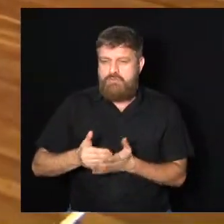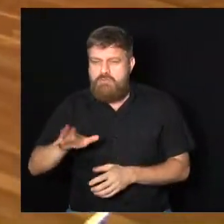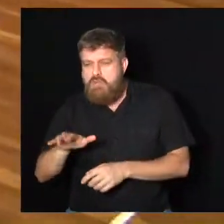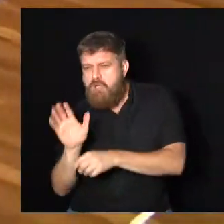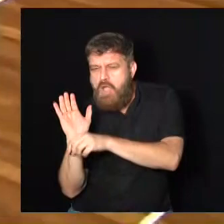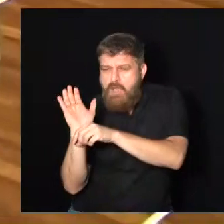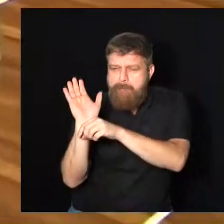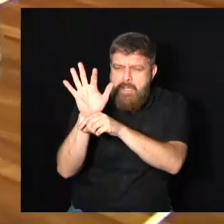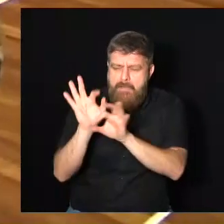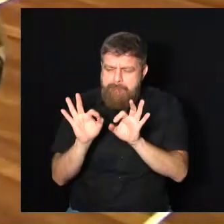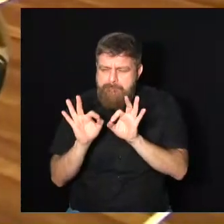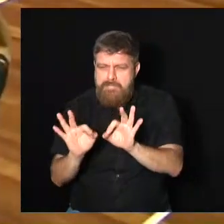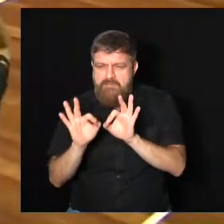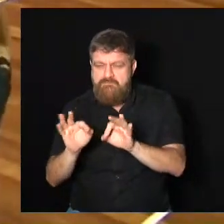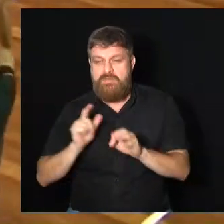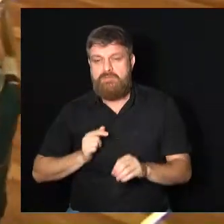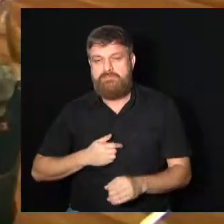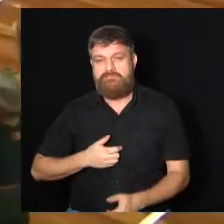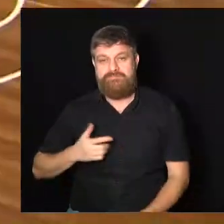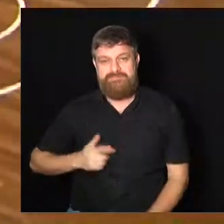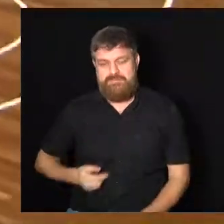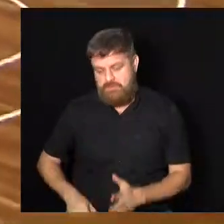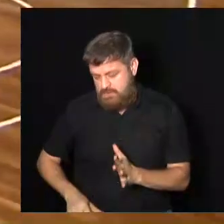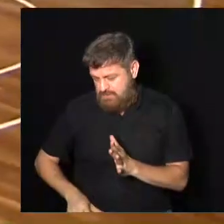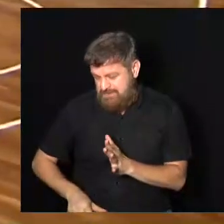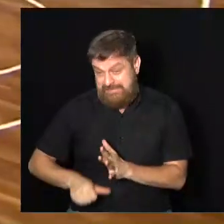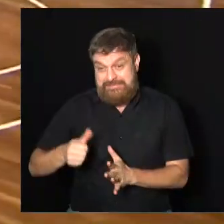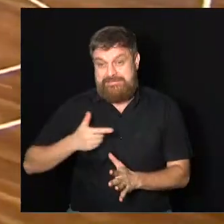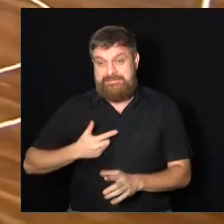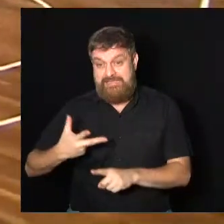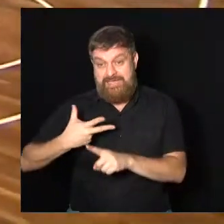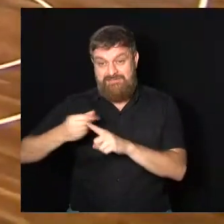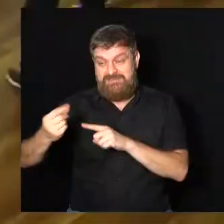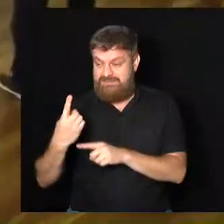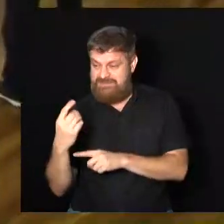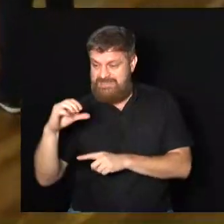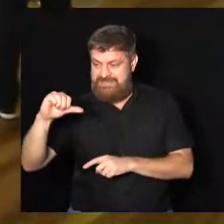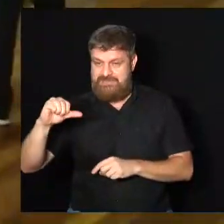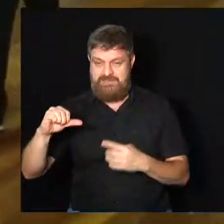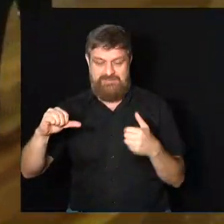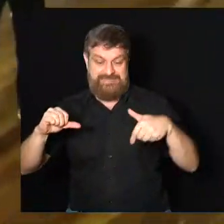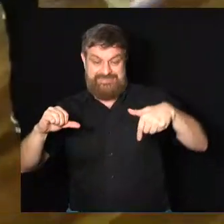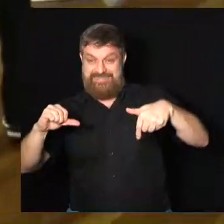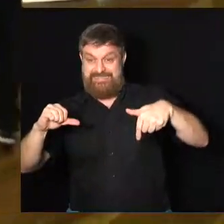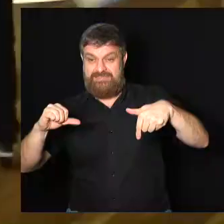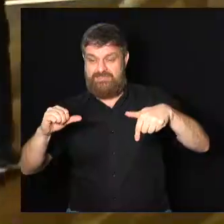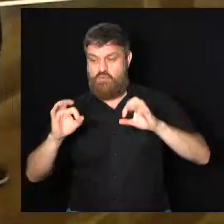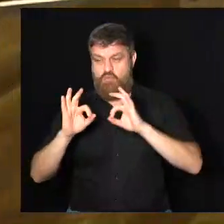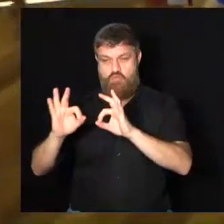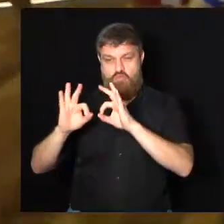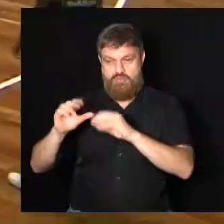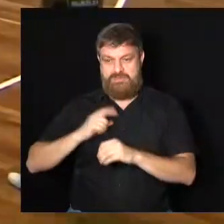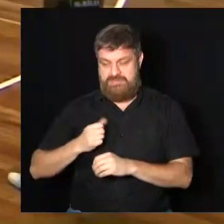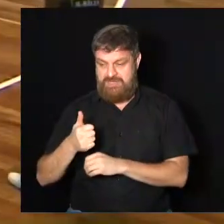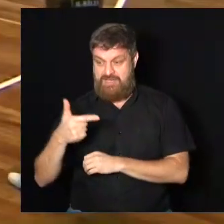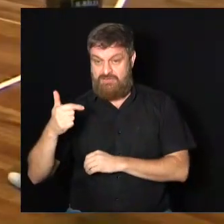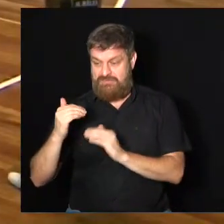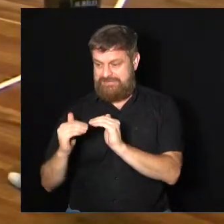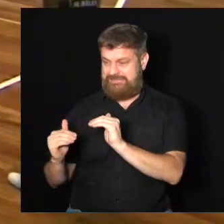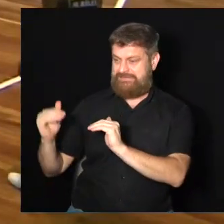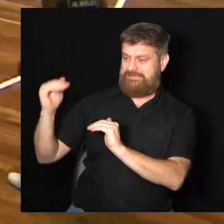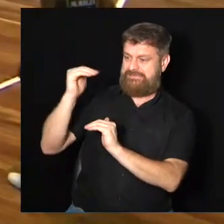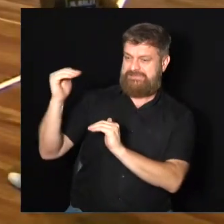mão calibrada e terminou o primeiro quarto vencendo por 19-7, 12 pontos de